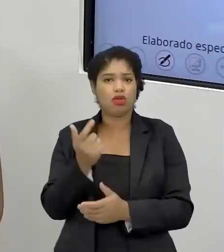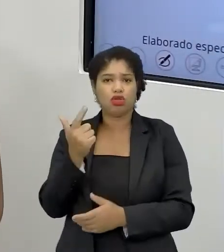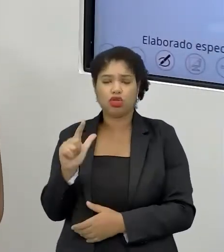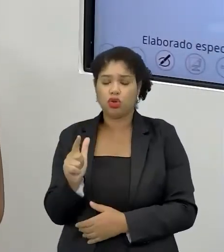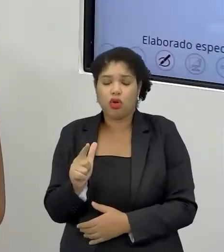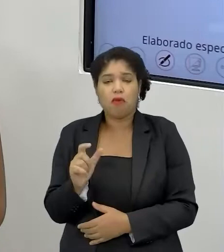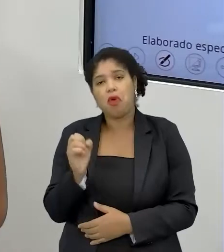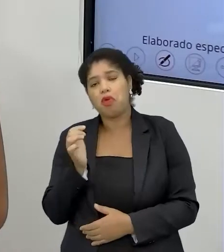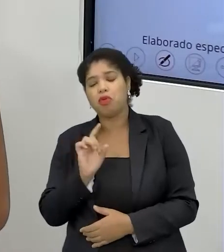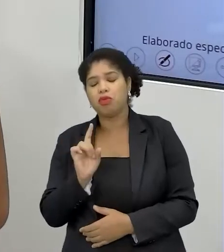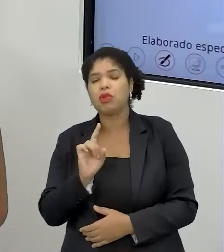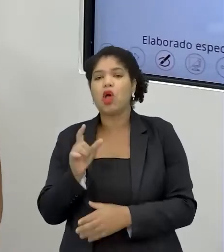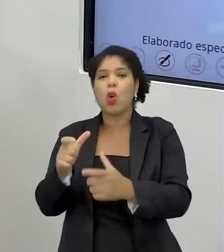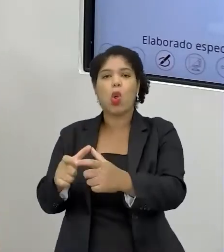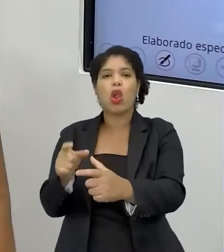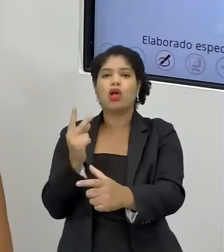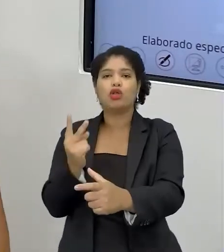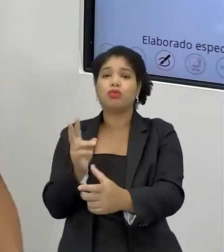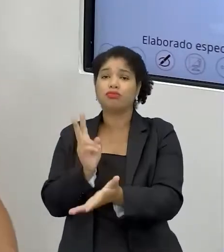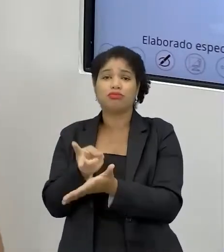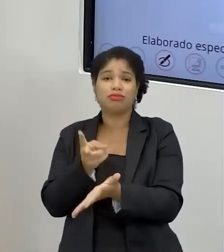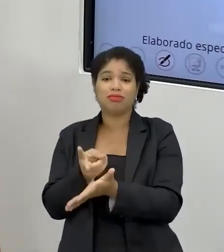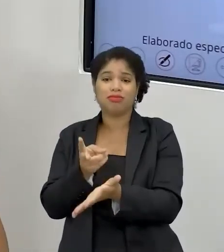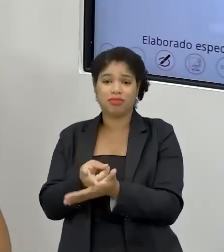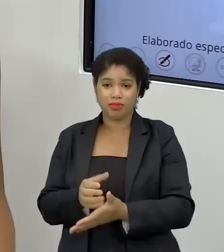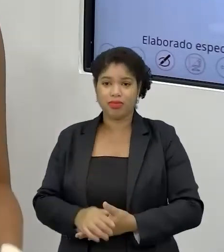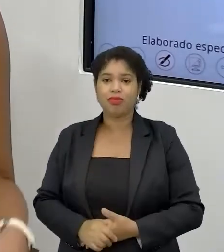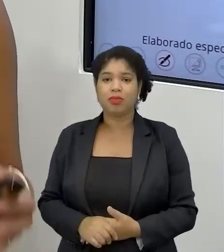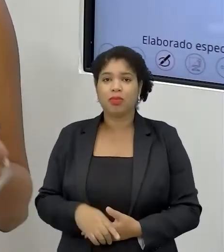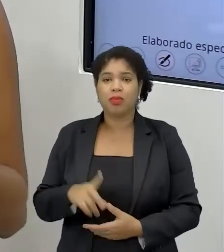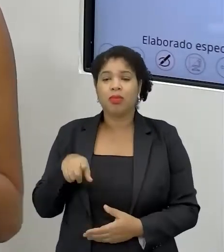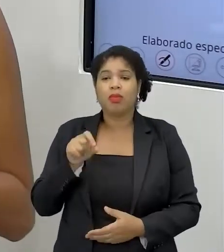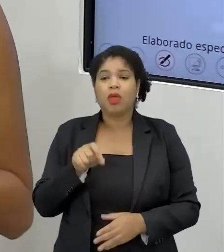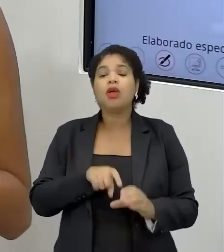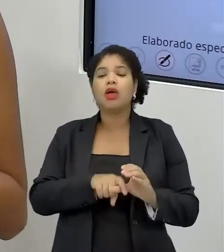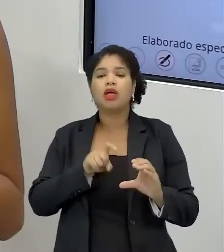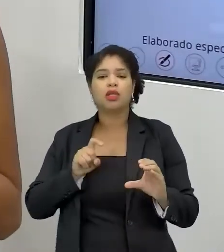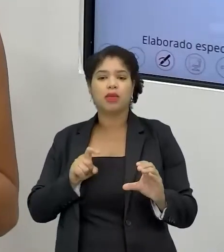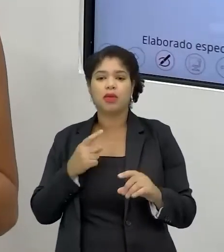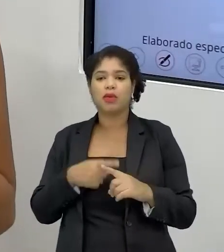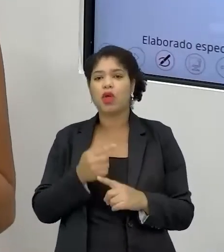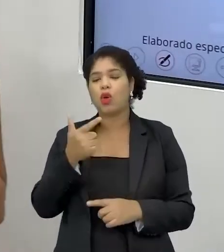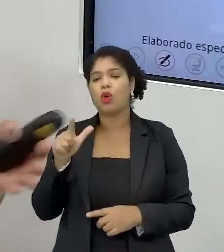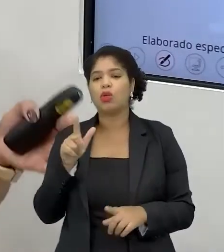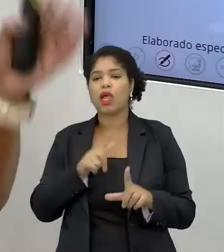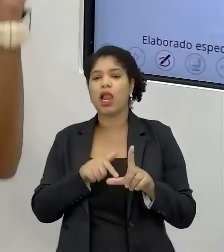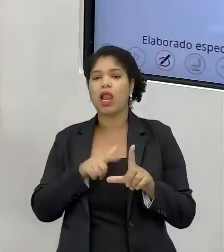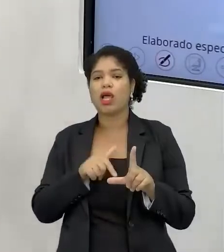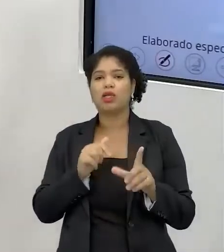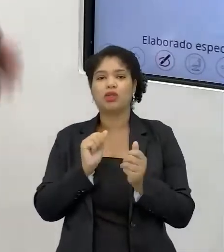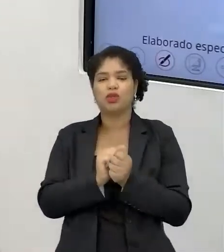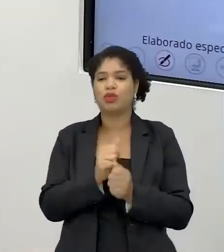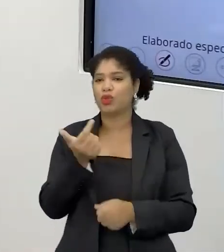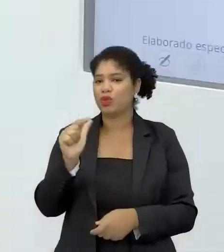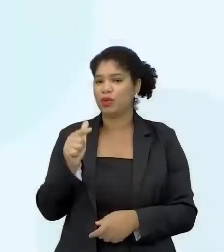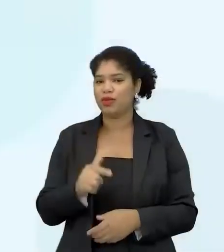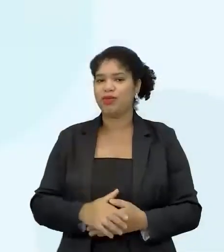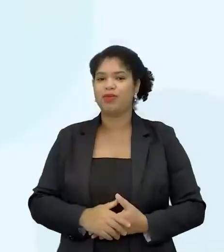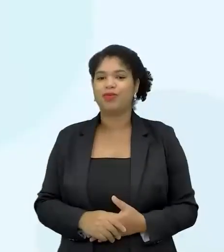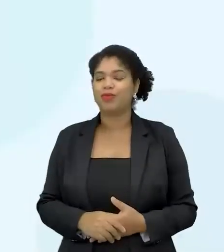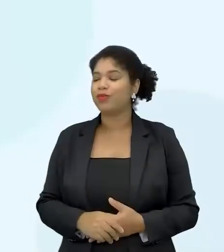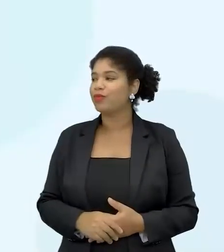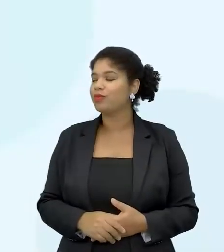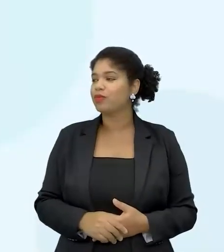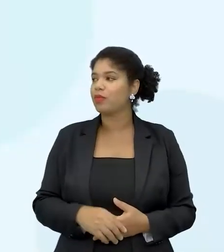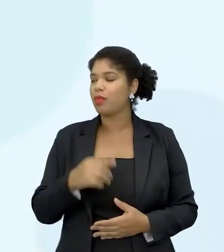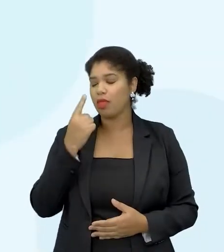posição 2, tá certo? É independente. A gente chama de independente porque não tem nenhuma letra grudada nele. Tá? Então, continuando, olha lá. Então, o